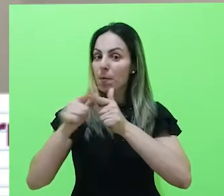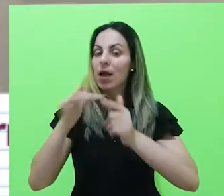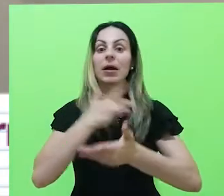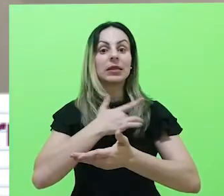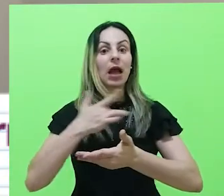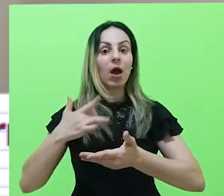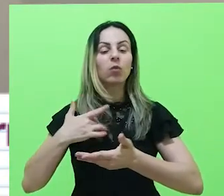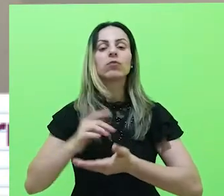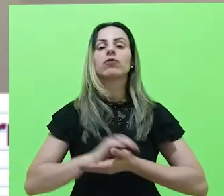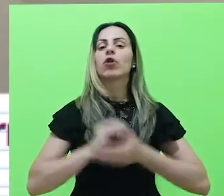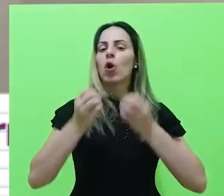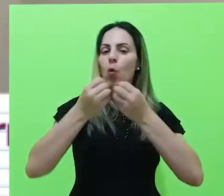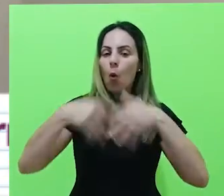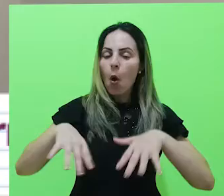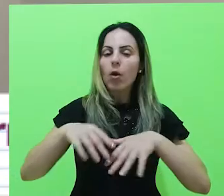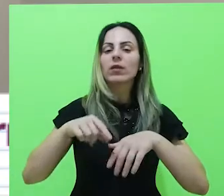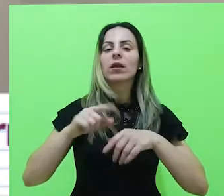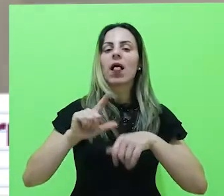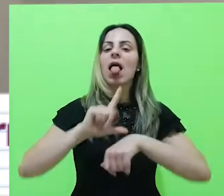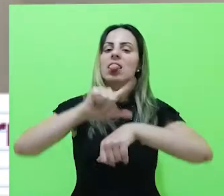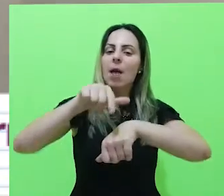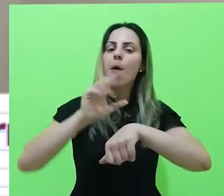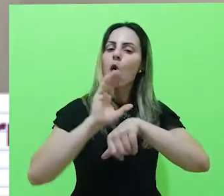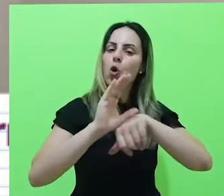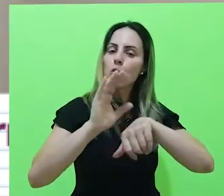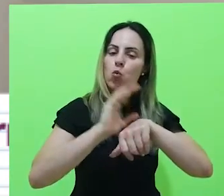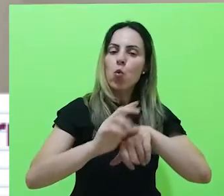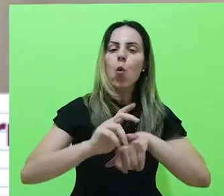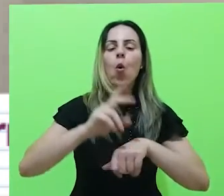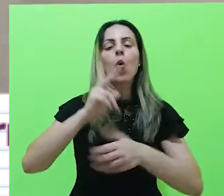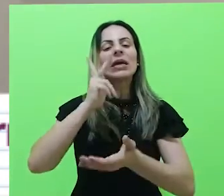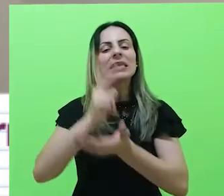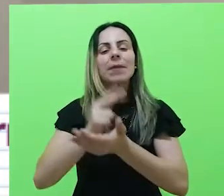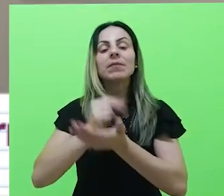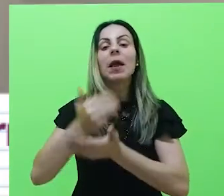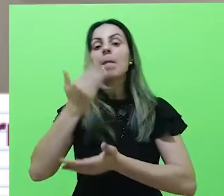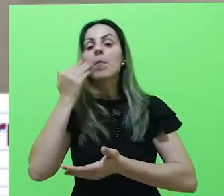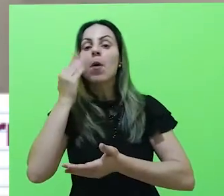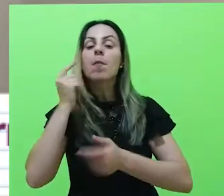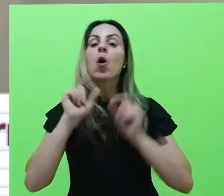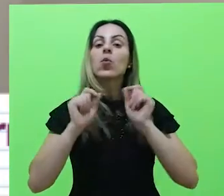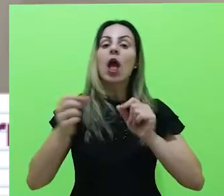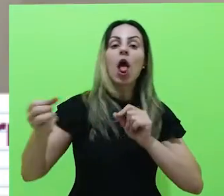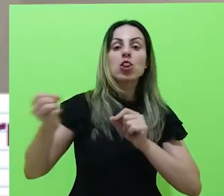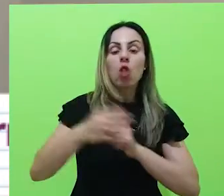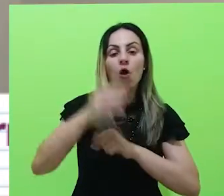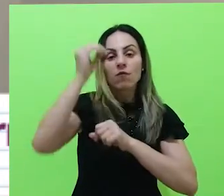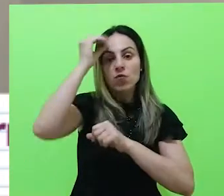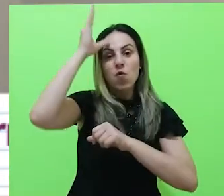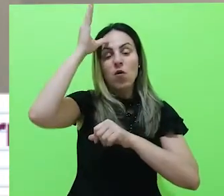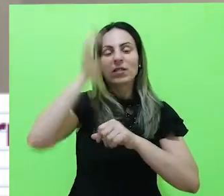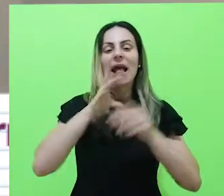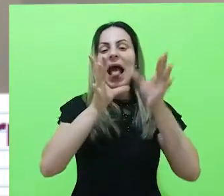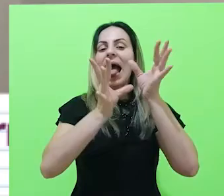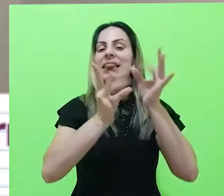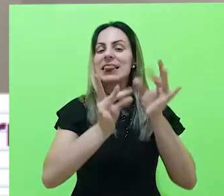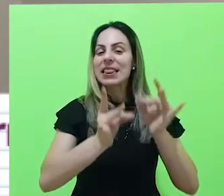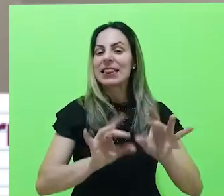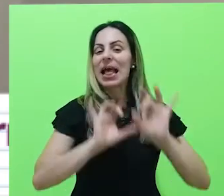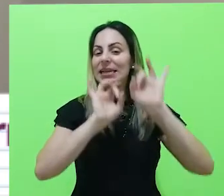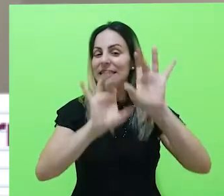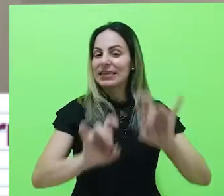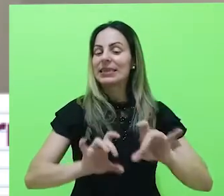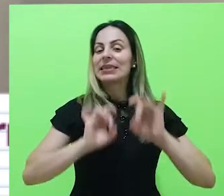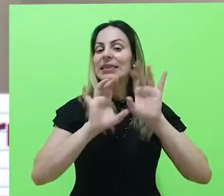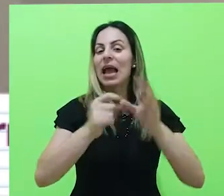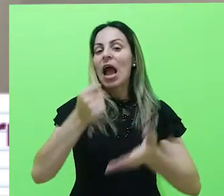danos. Mesmo depois de fazer um curso, mantenha-se sempre atualizado. Tenha conhecimento sobre os detalhes técnicos dos